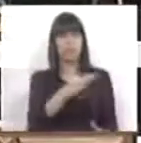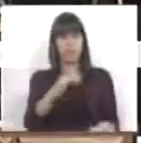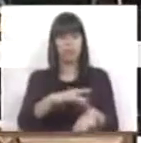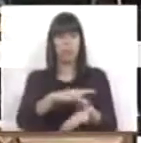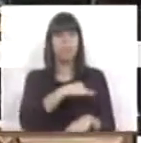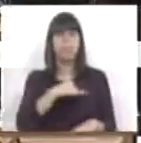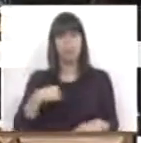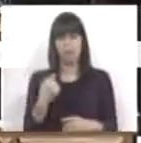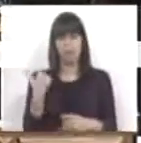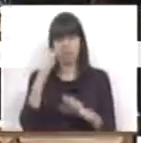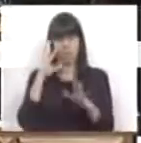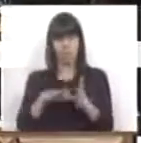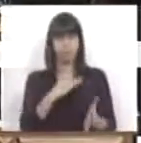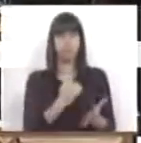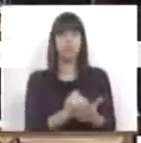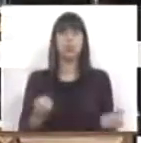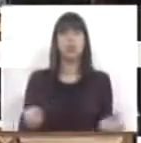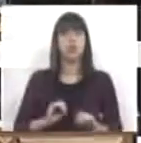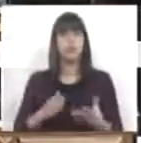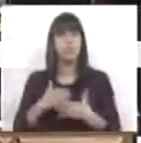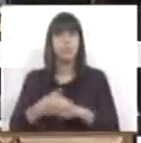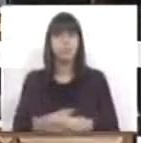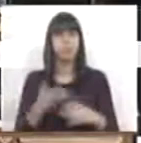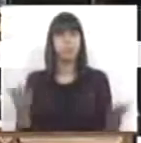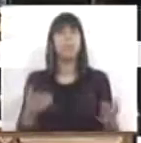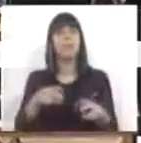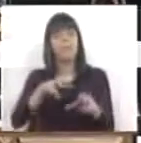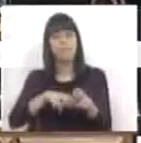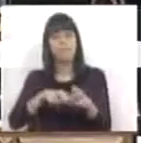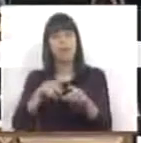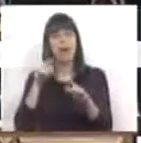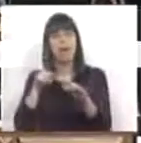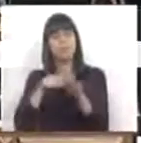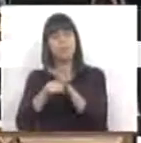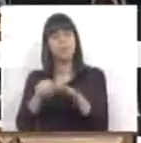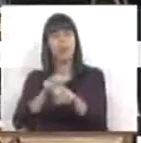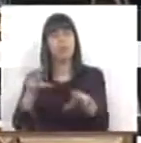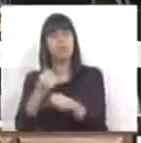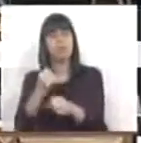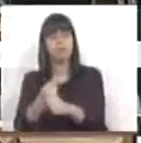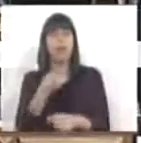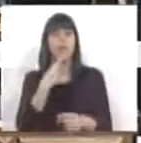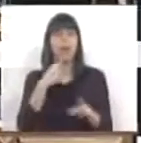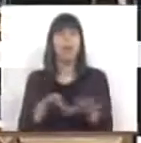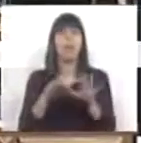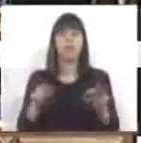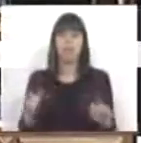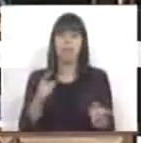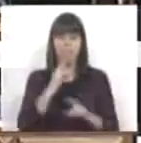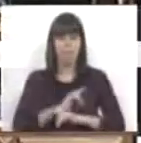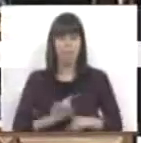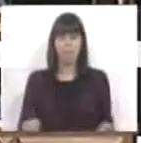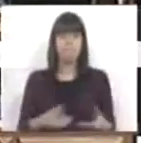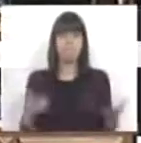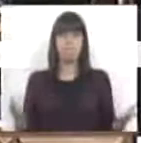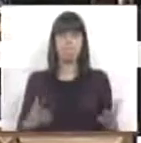114 médicos recém-formados não tiveram acesso a uma vaga no internato. O mesmo é dizer, ficaram